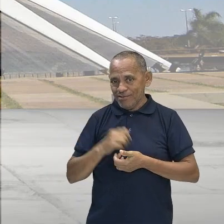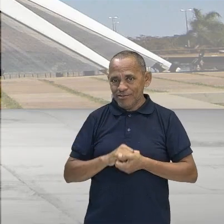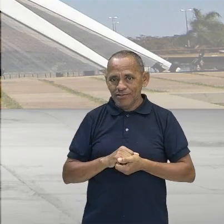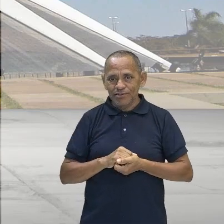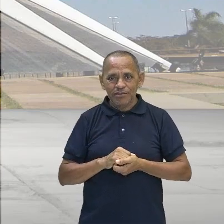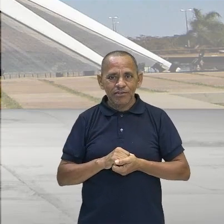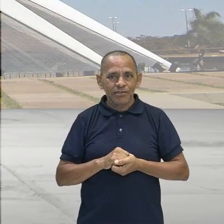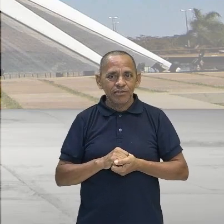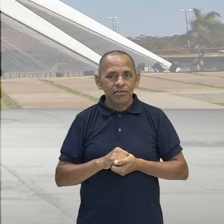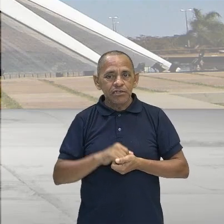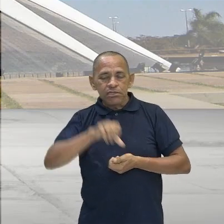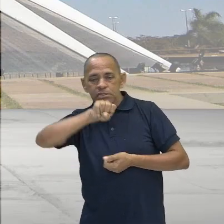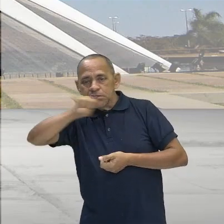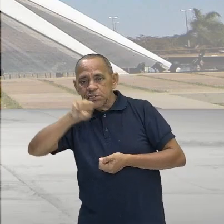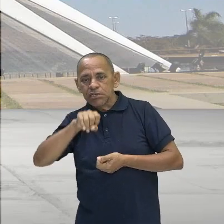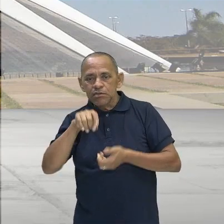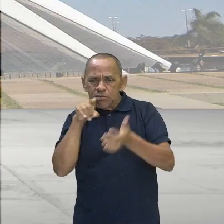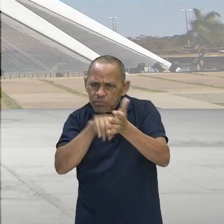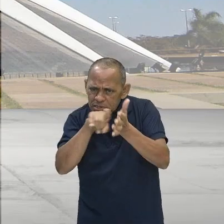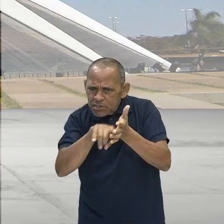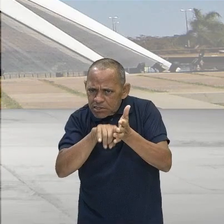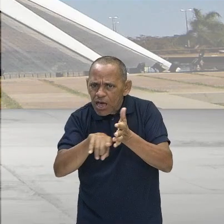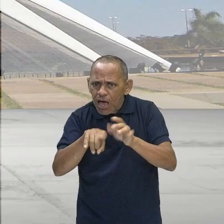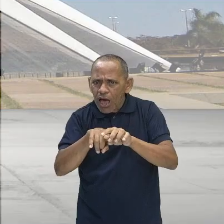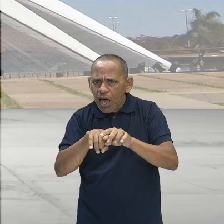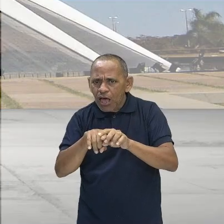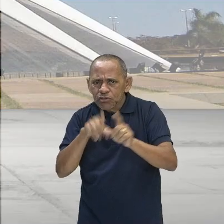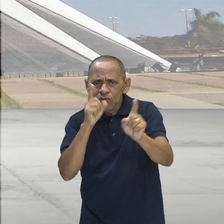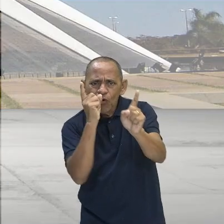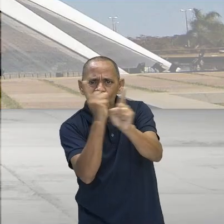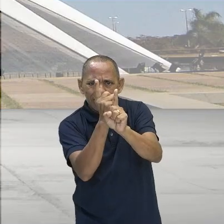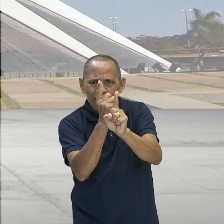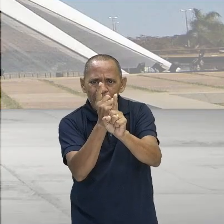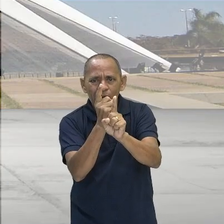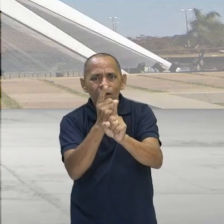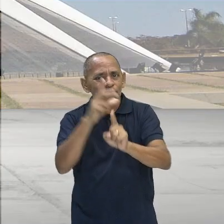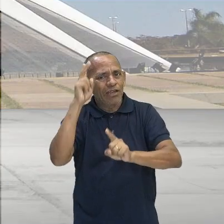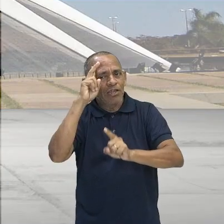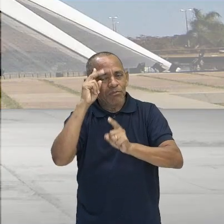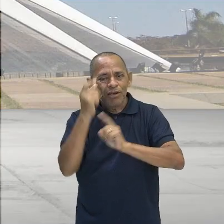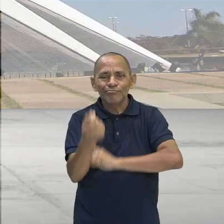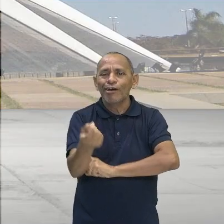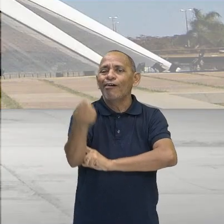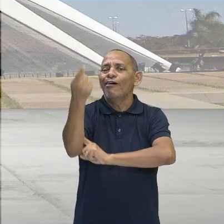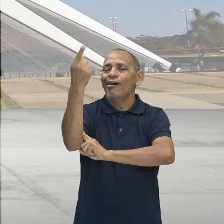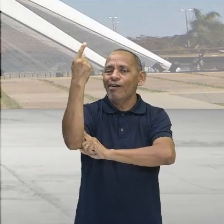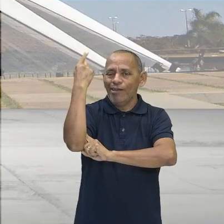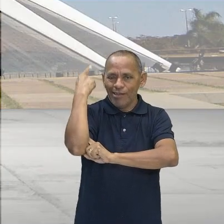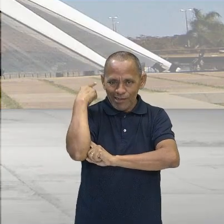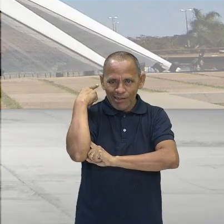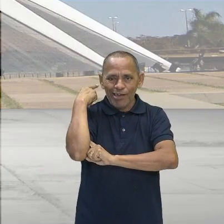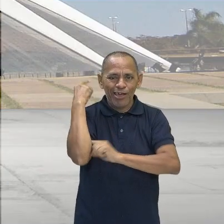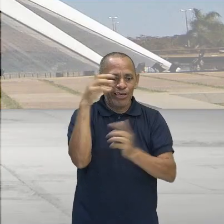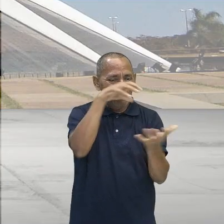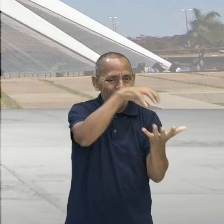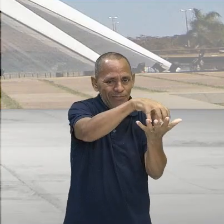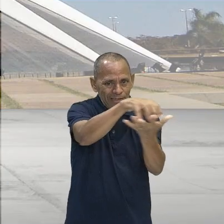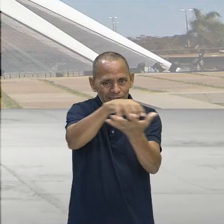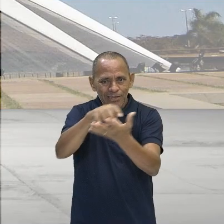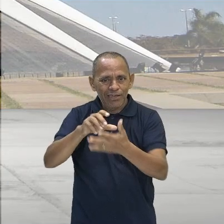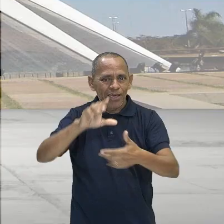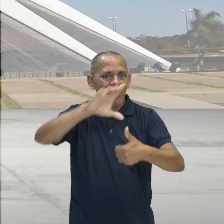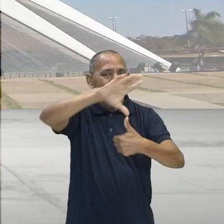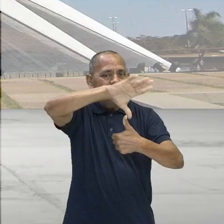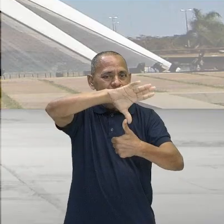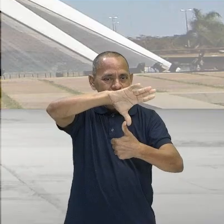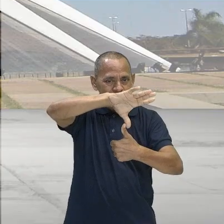pesquisarem, aí vocês vão ver que vai nos remeter a essa oca. Então, América do Sul e América